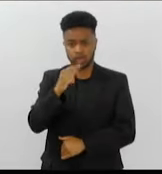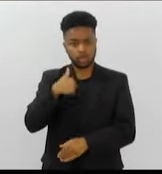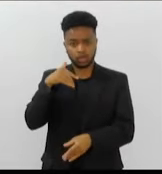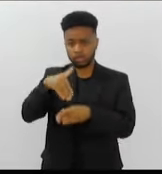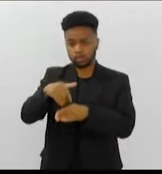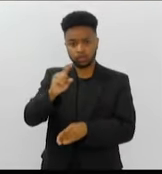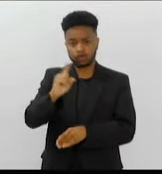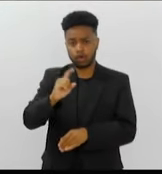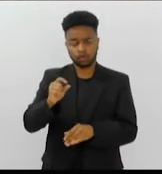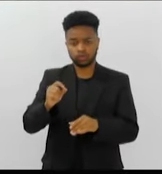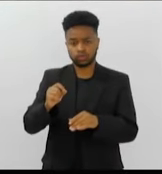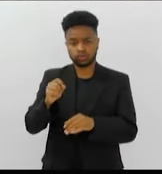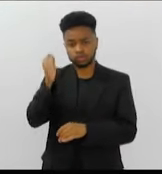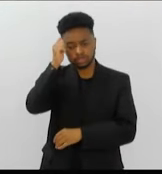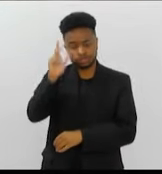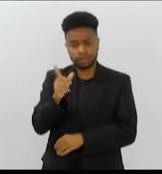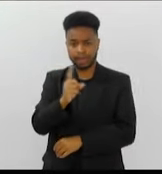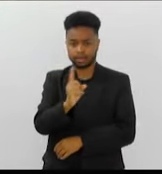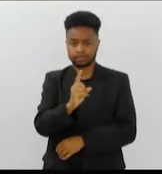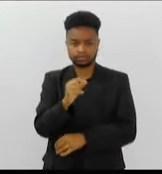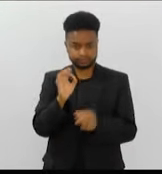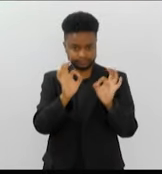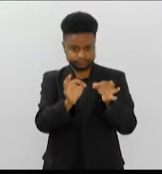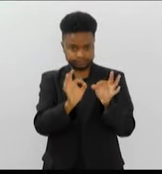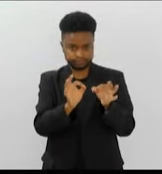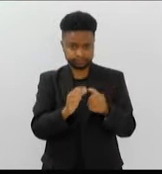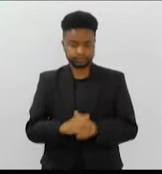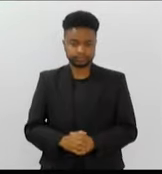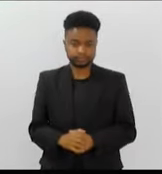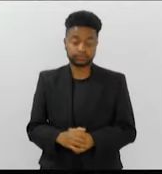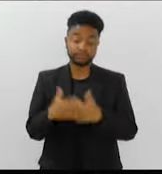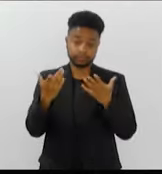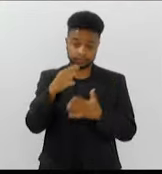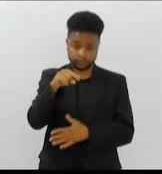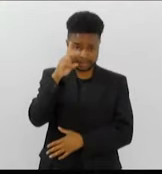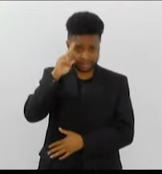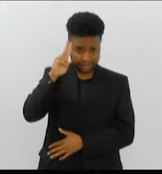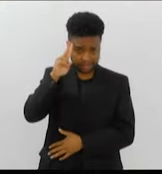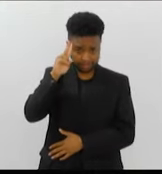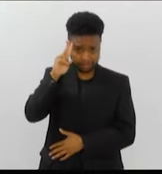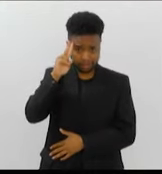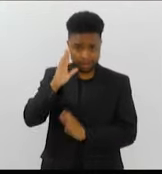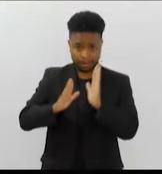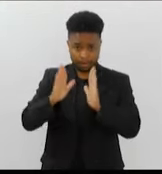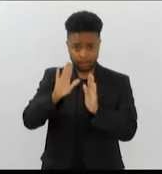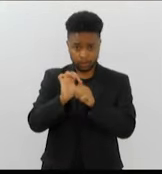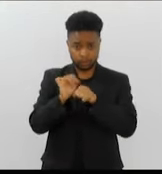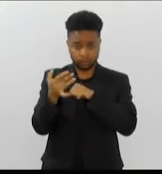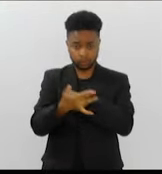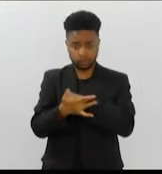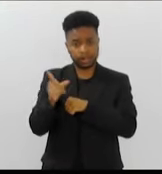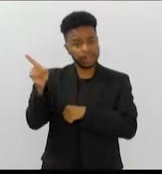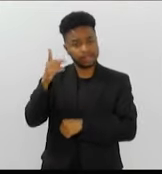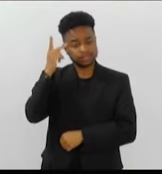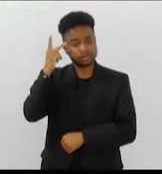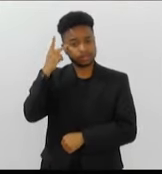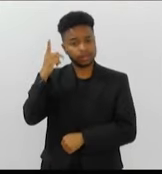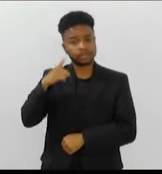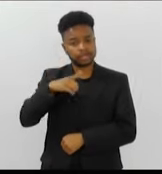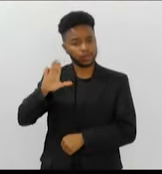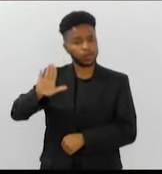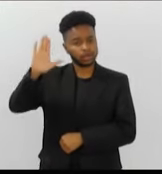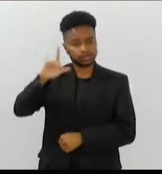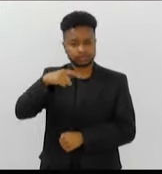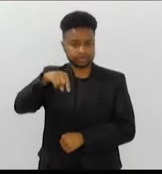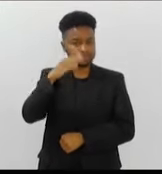no malandro. Correto? Você lembra, Renan Jordi, na pandemia, lá em São Paulo tem um candidato que todo